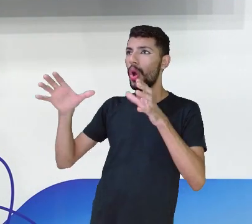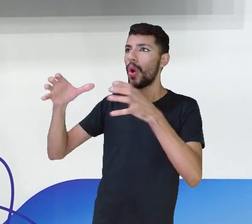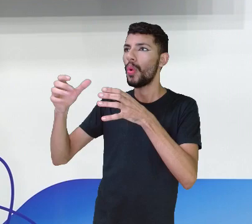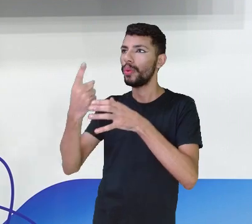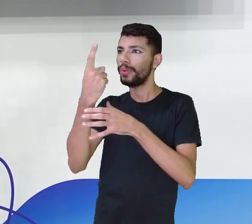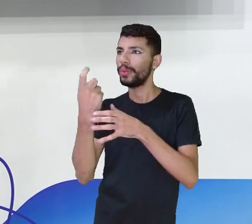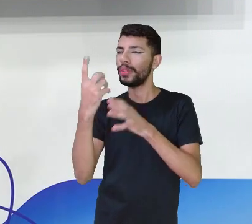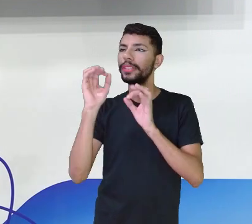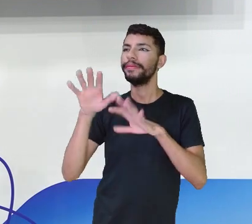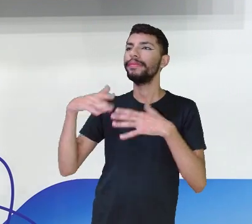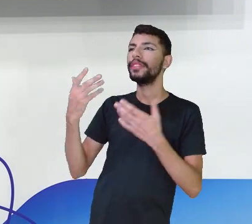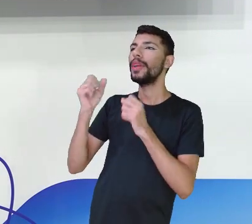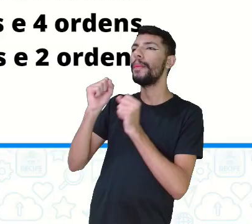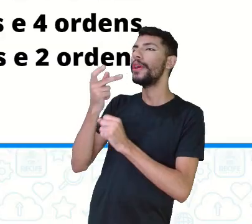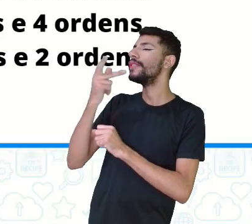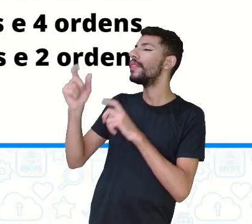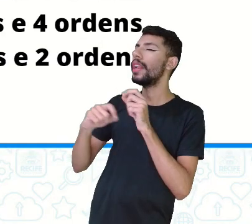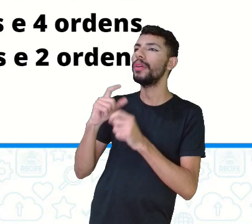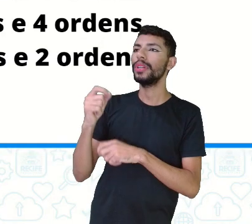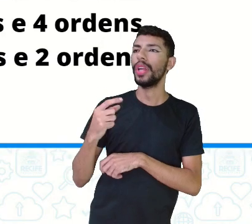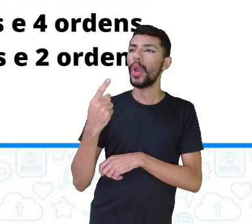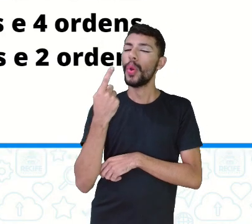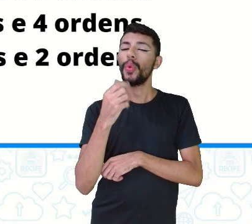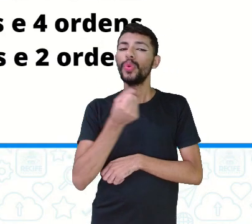Eu posso dizer que o número